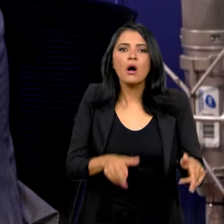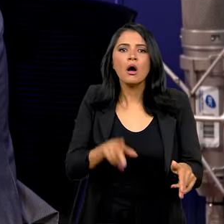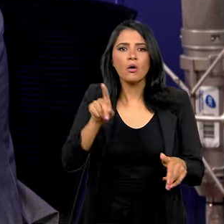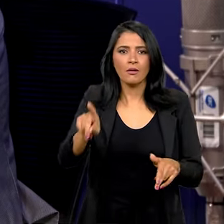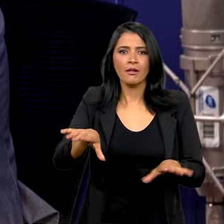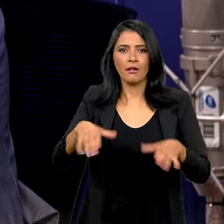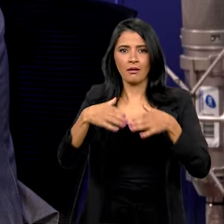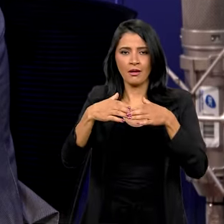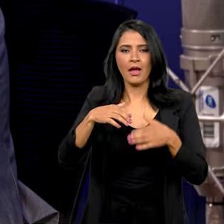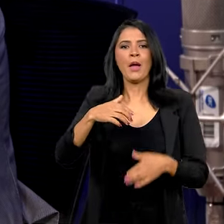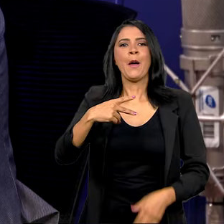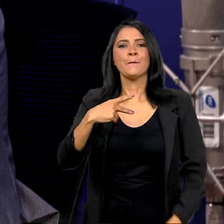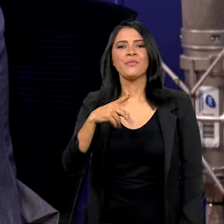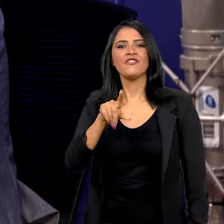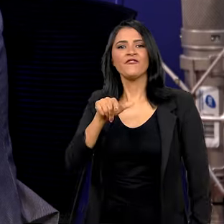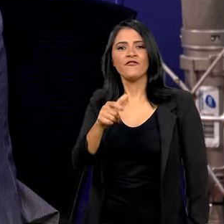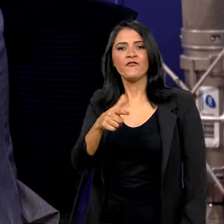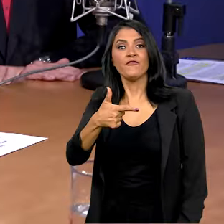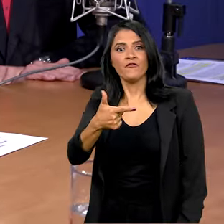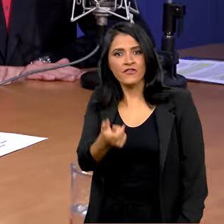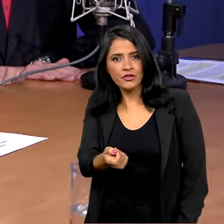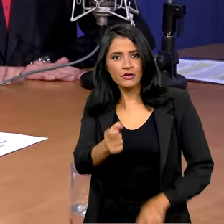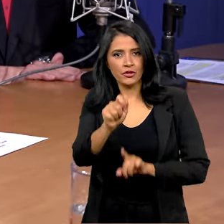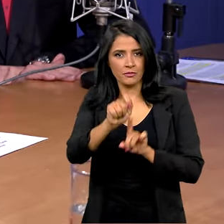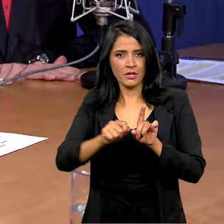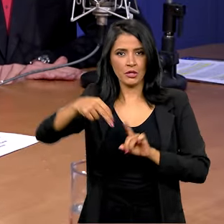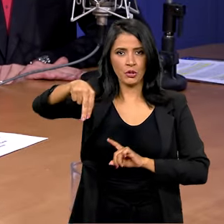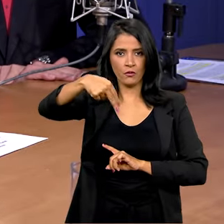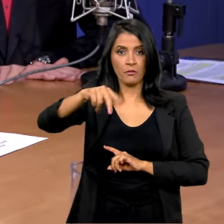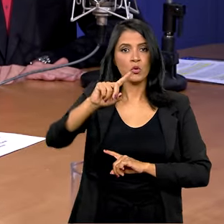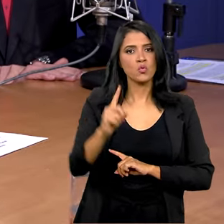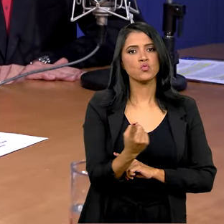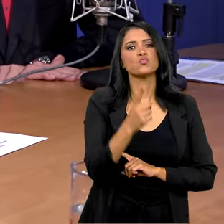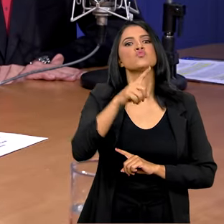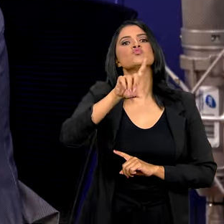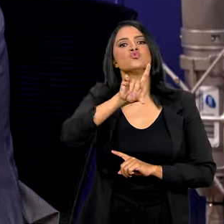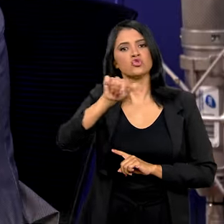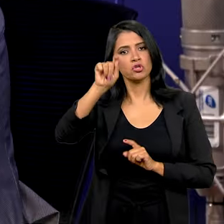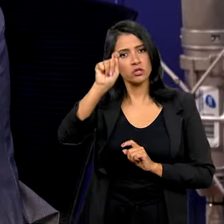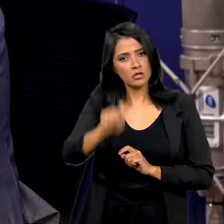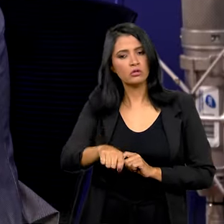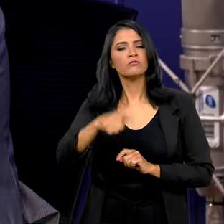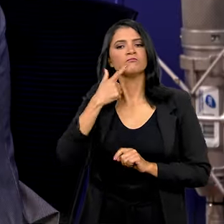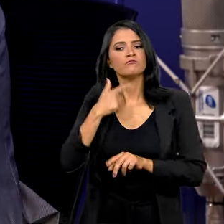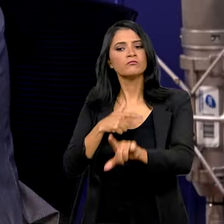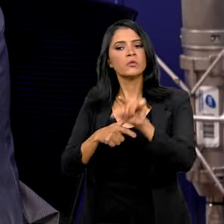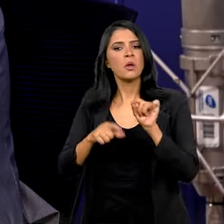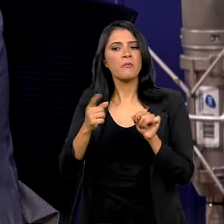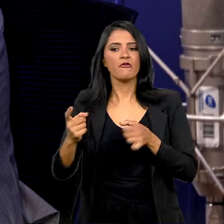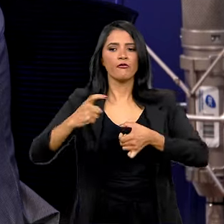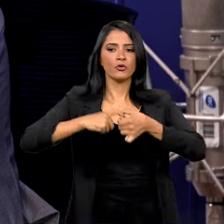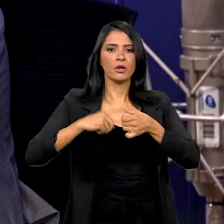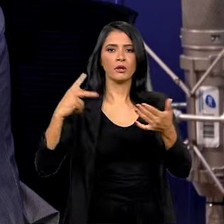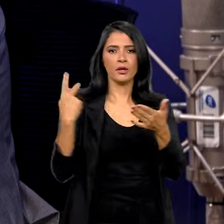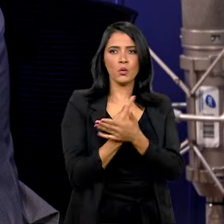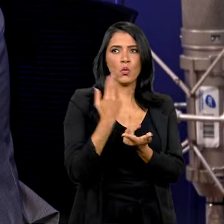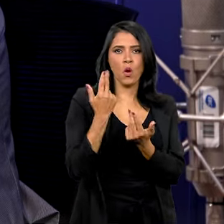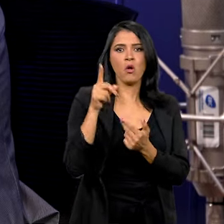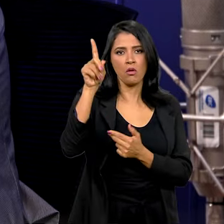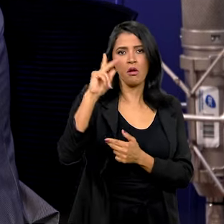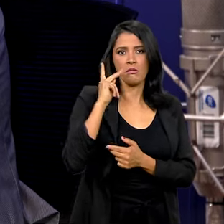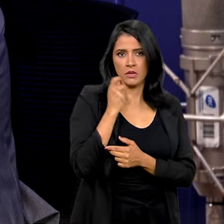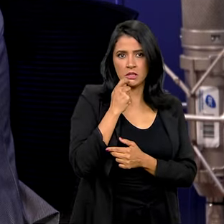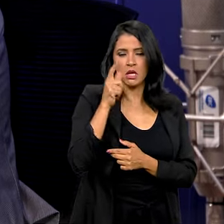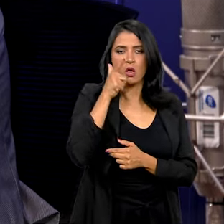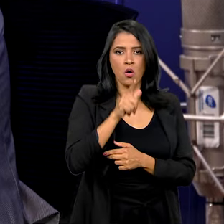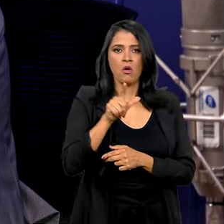Cúpula do p20 em novembro nós dedicaremos um dos dias para retomada do que houve em Maceió das